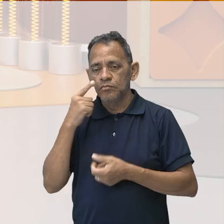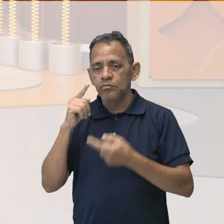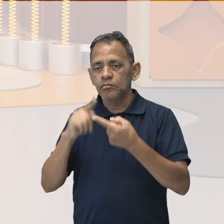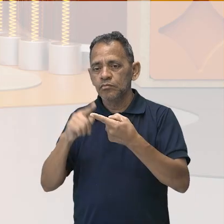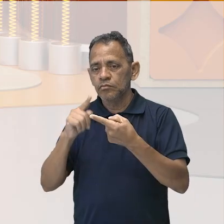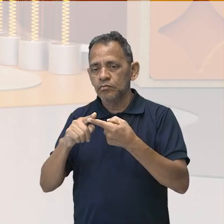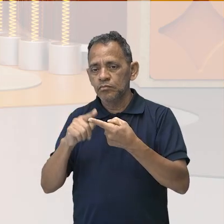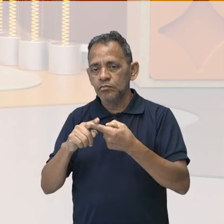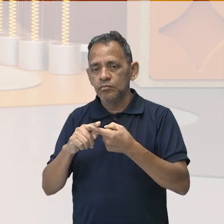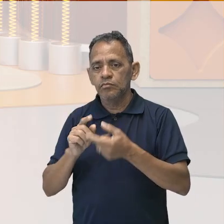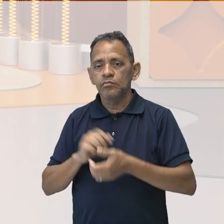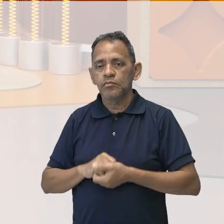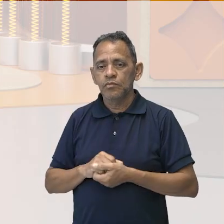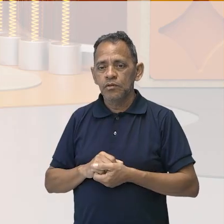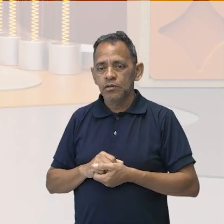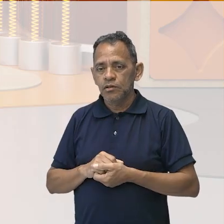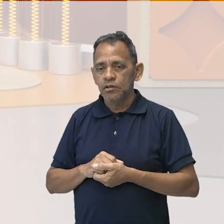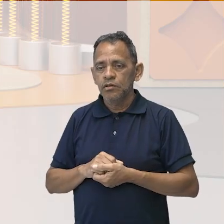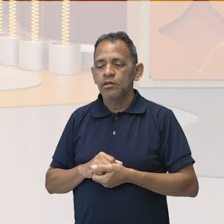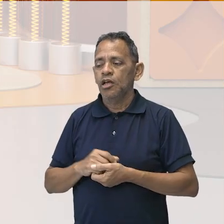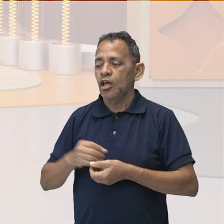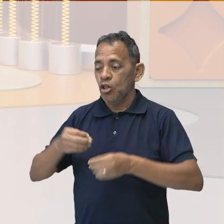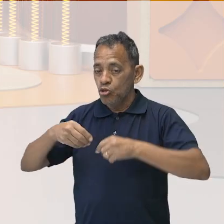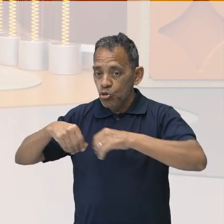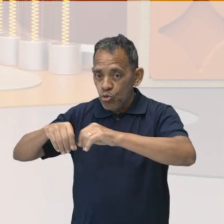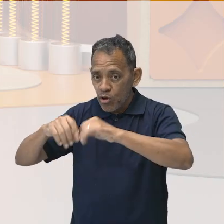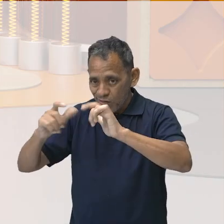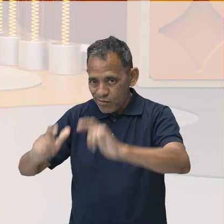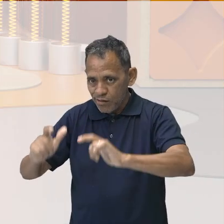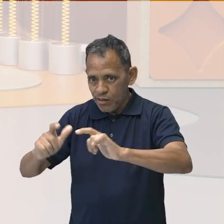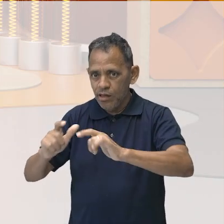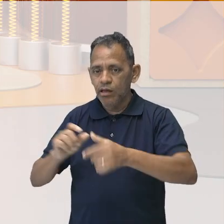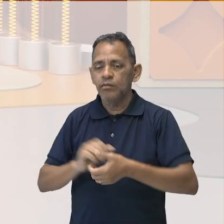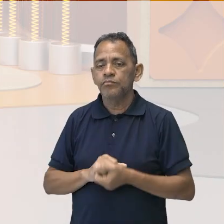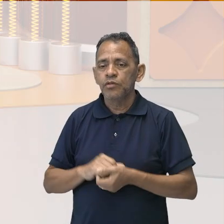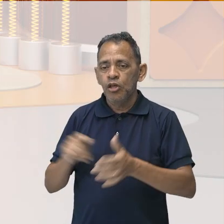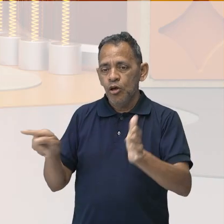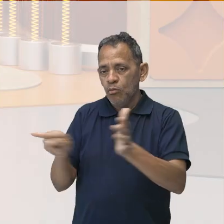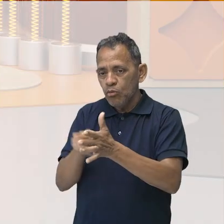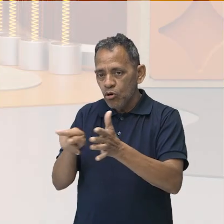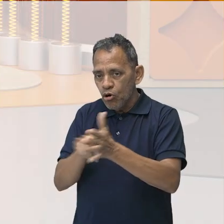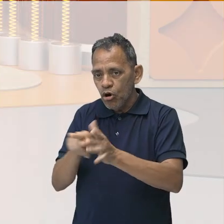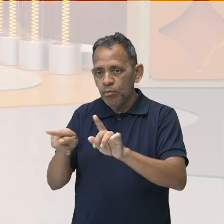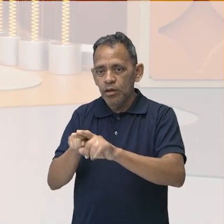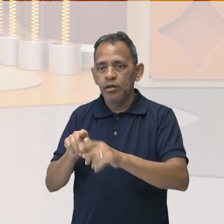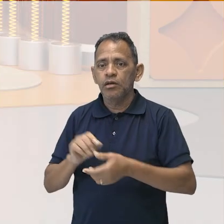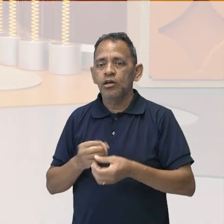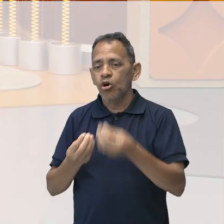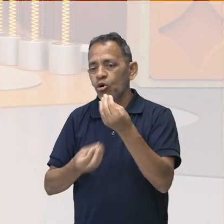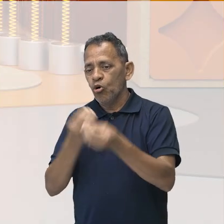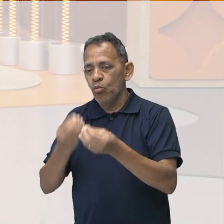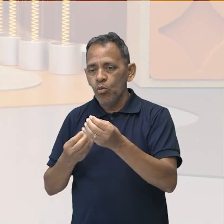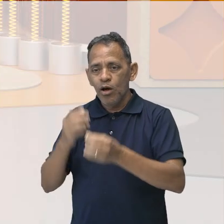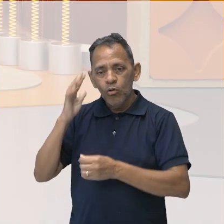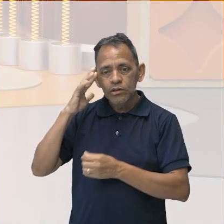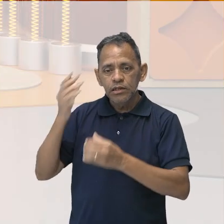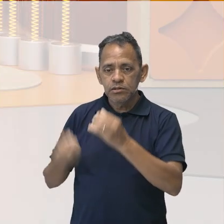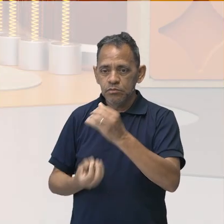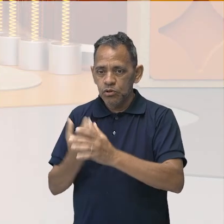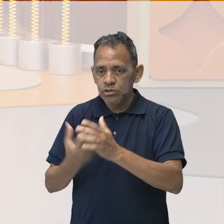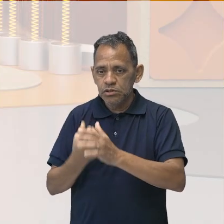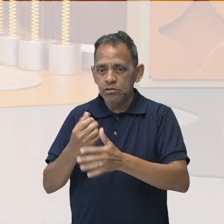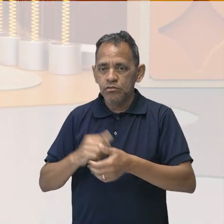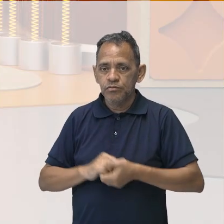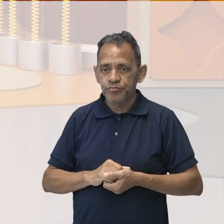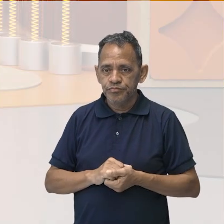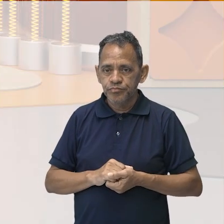quê? A propriedade privada dos meios de produção, como é que ocorre essa produção ali, e